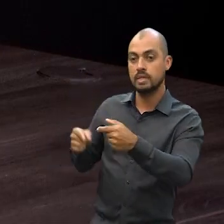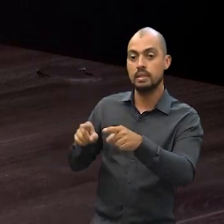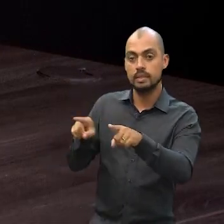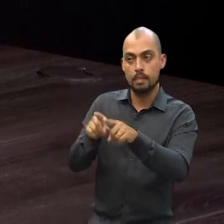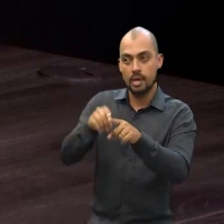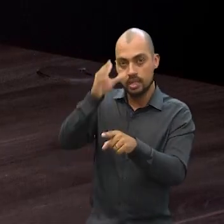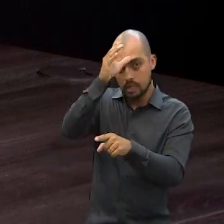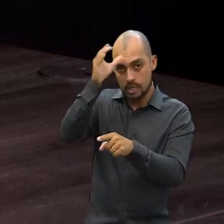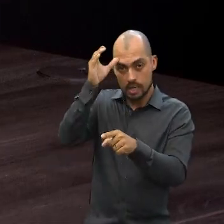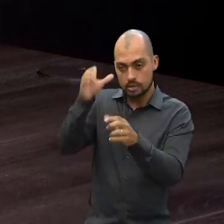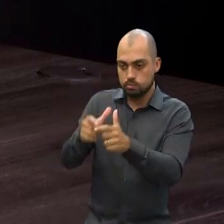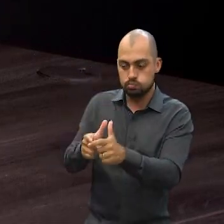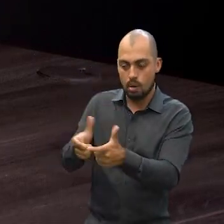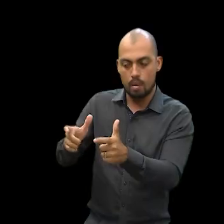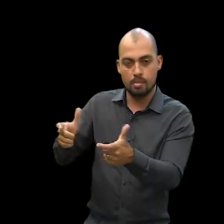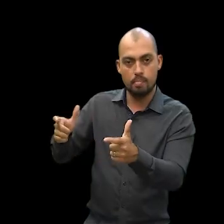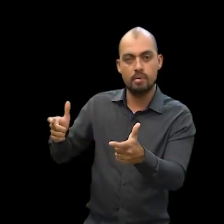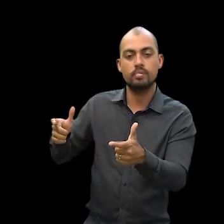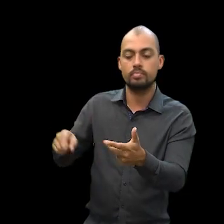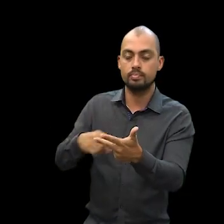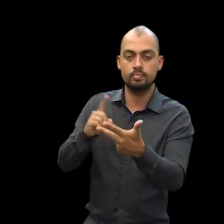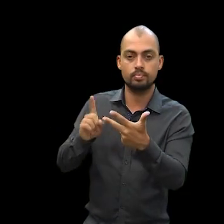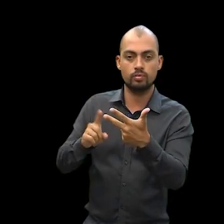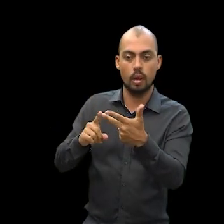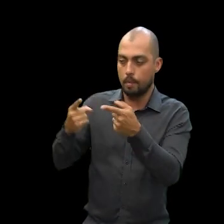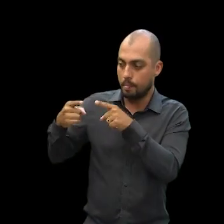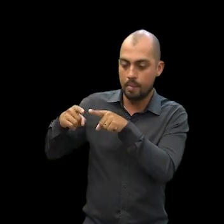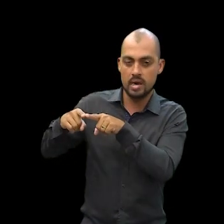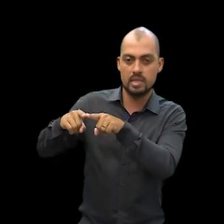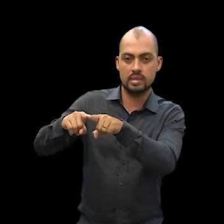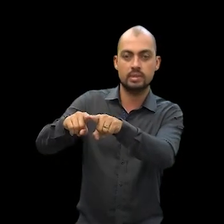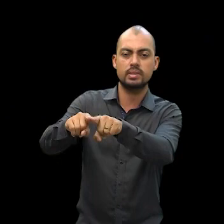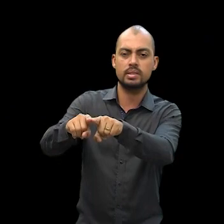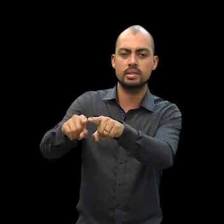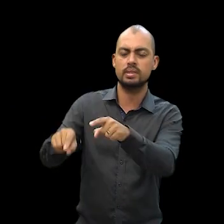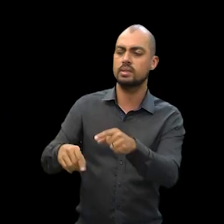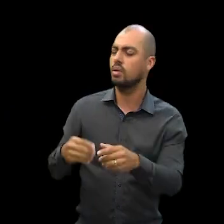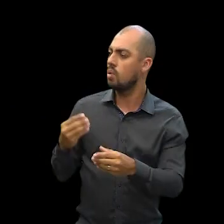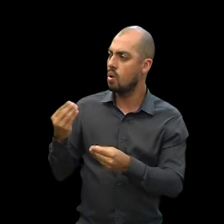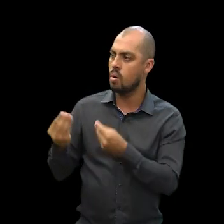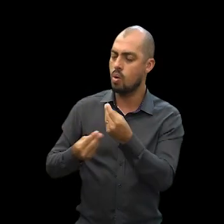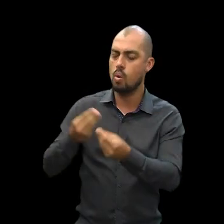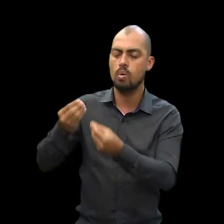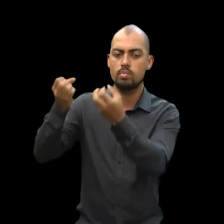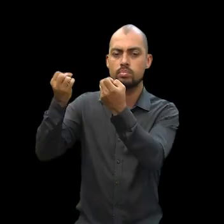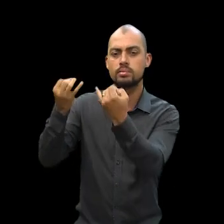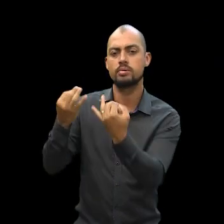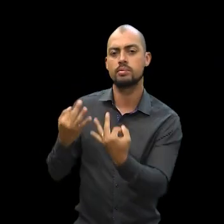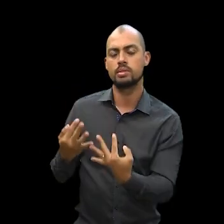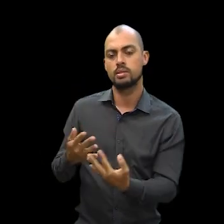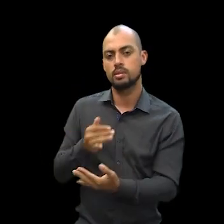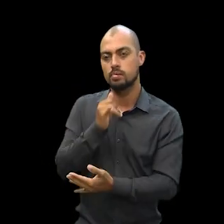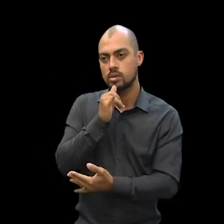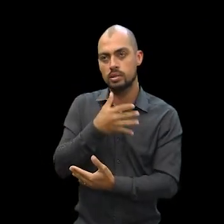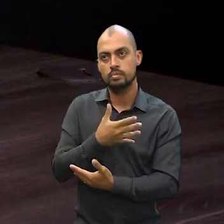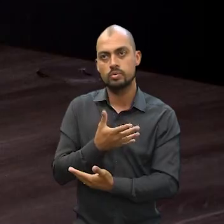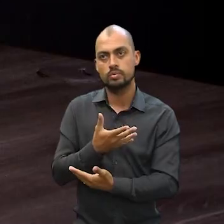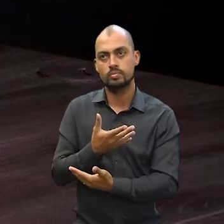dos clientes, essa parceria e oportunidade com as startups. E como foi, então, de certa